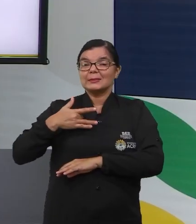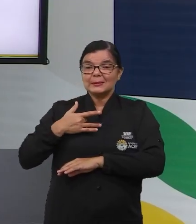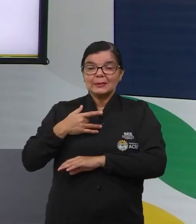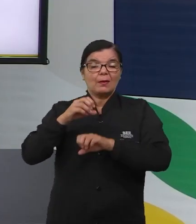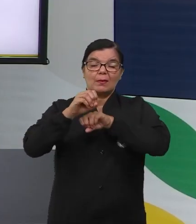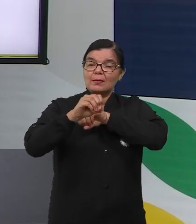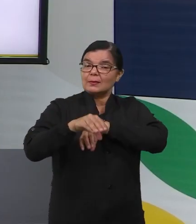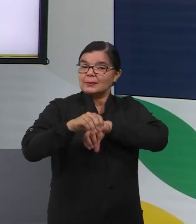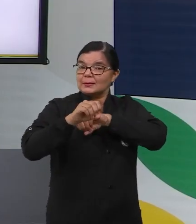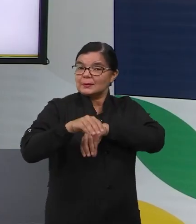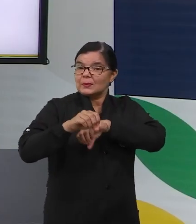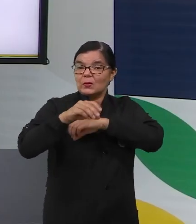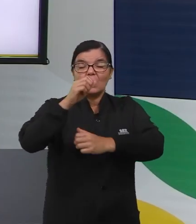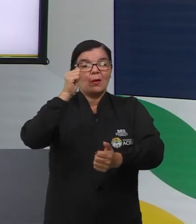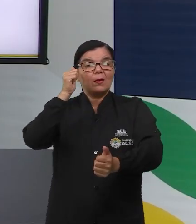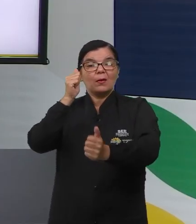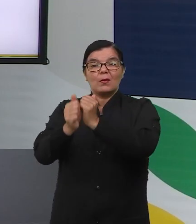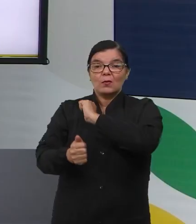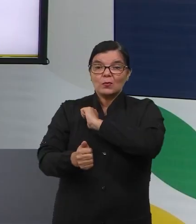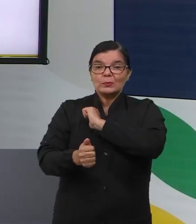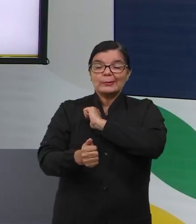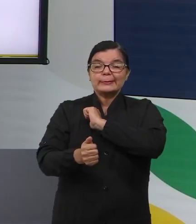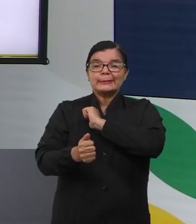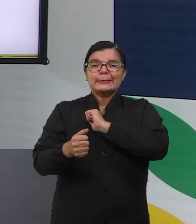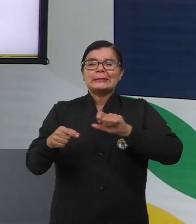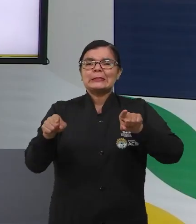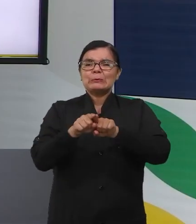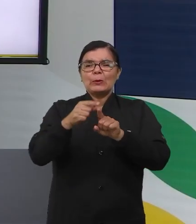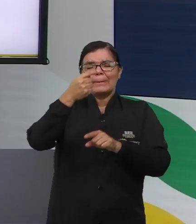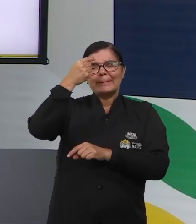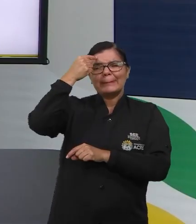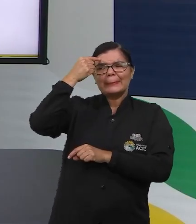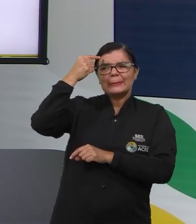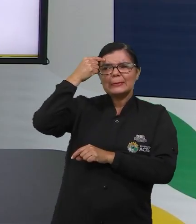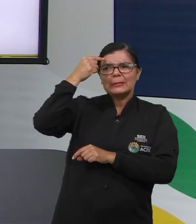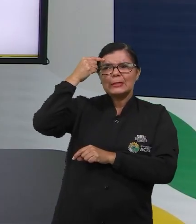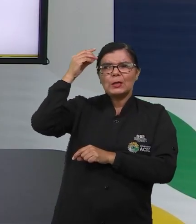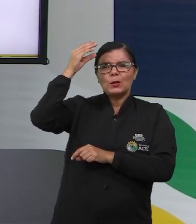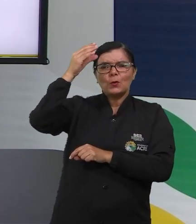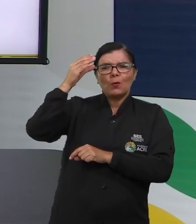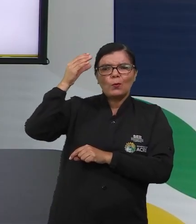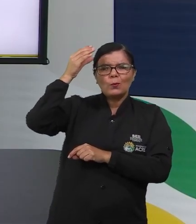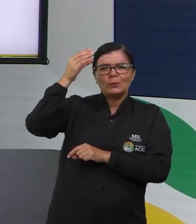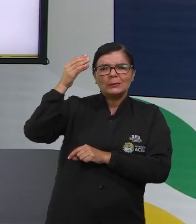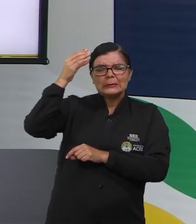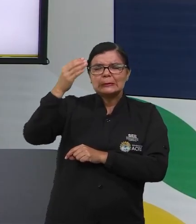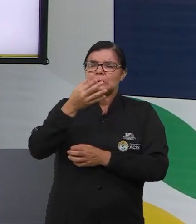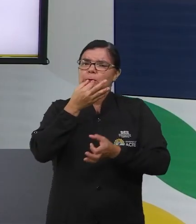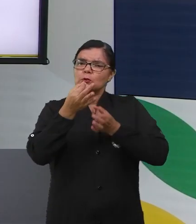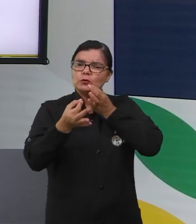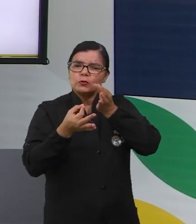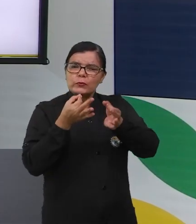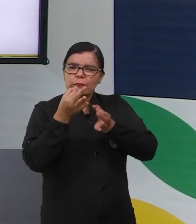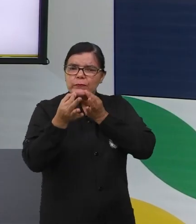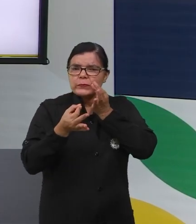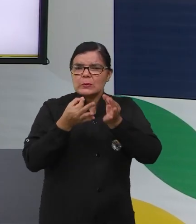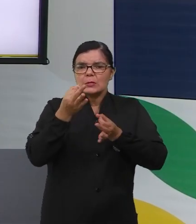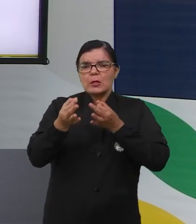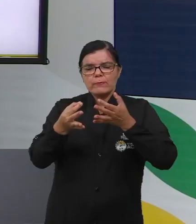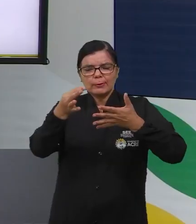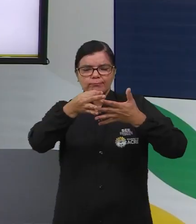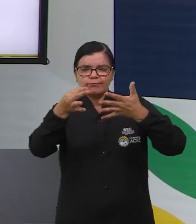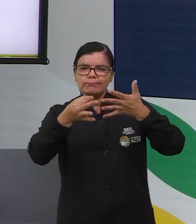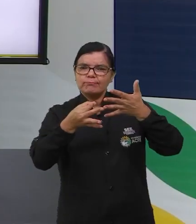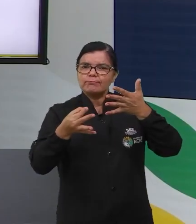a educação, acessar o esporte. Eu, como um indivíduo, cidadão consciente e crítico, vou fazer os